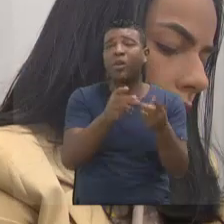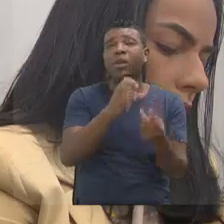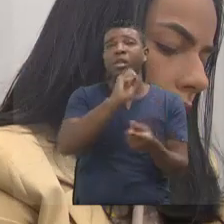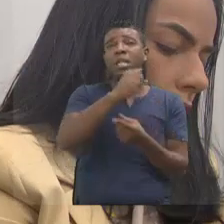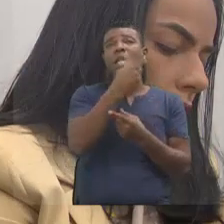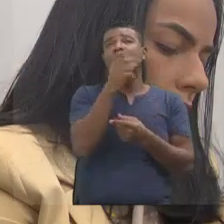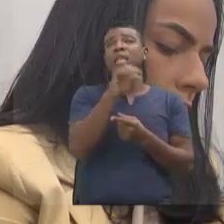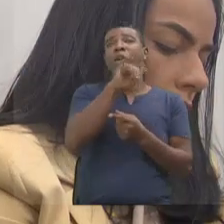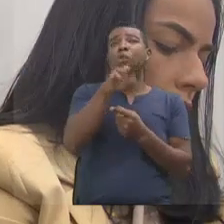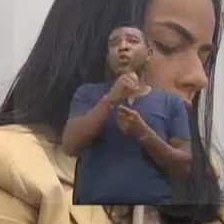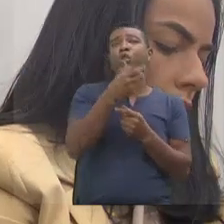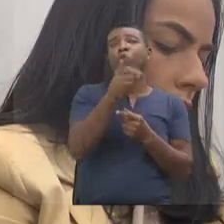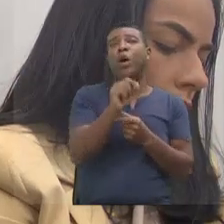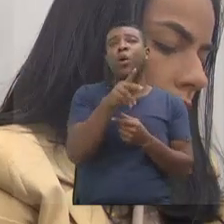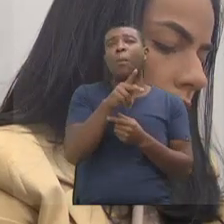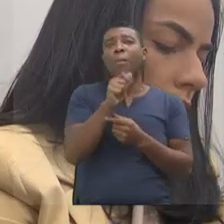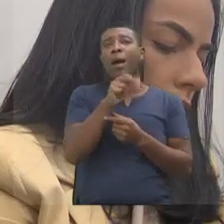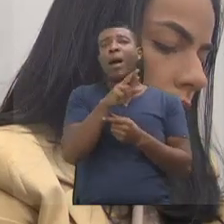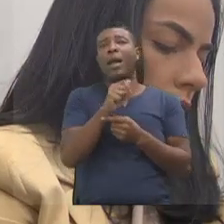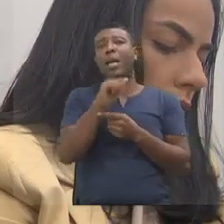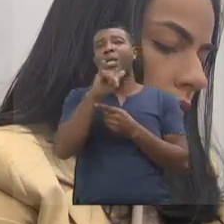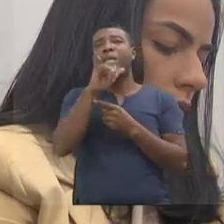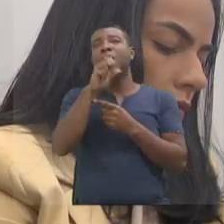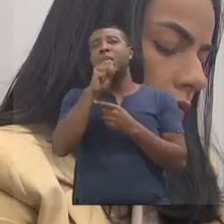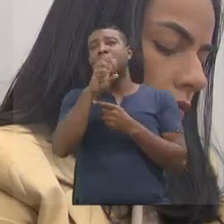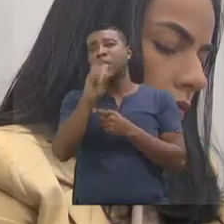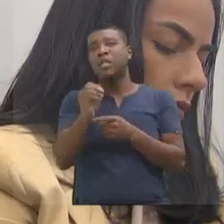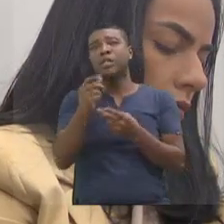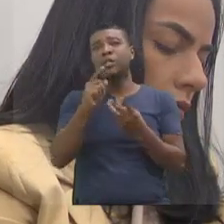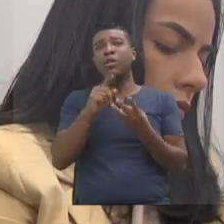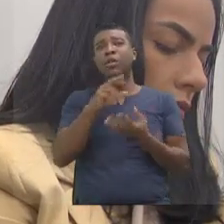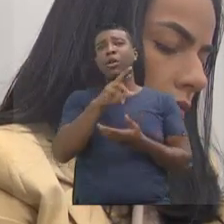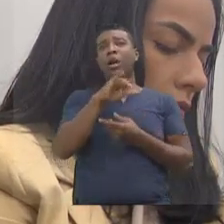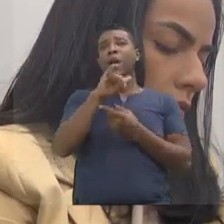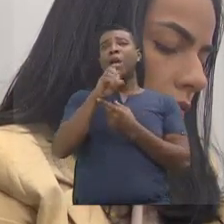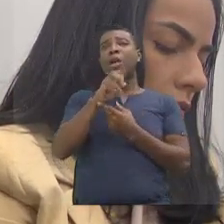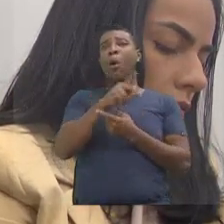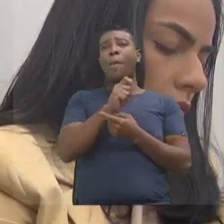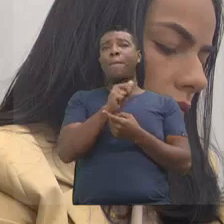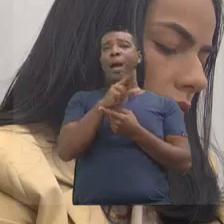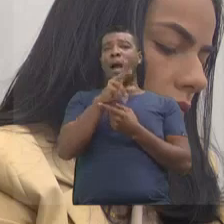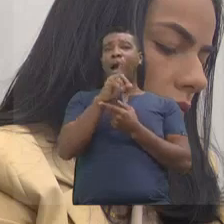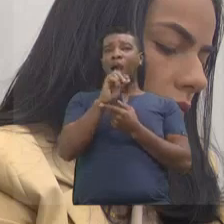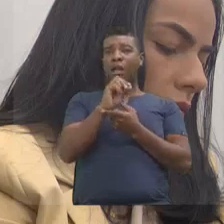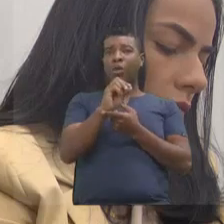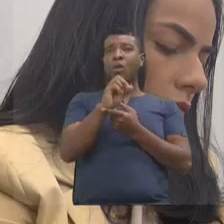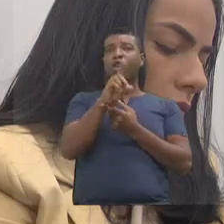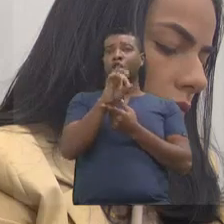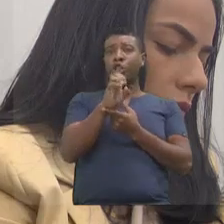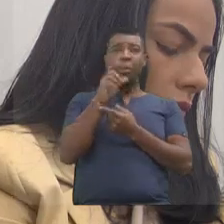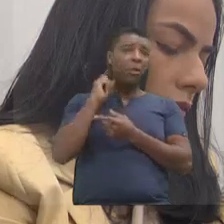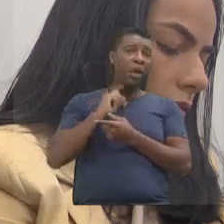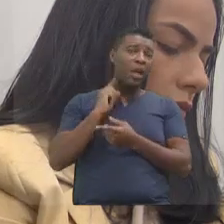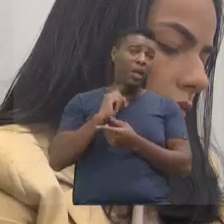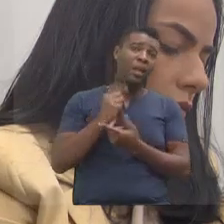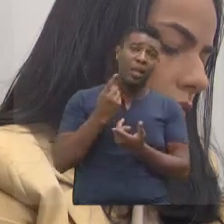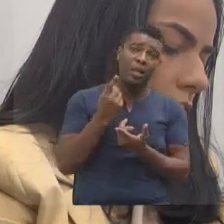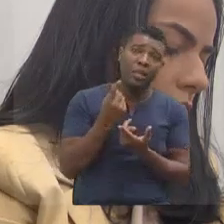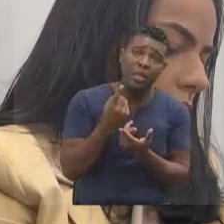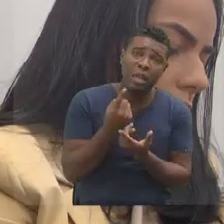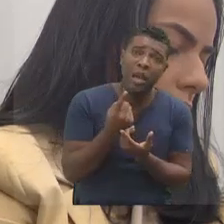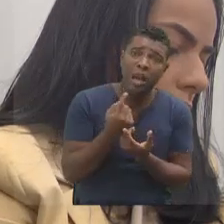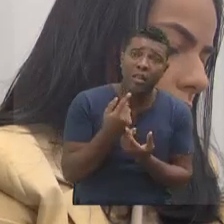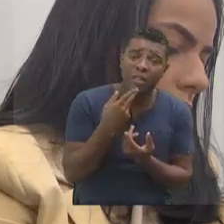João do Paraíso a própria Taiobeiras Rio Pardo de Minas quero falar com o senhor que isso é importante